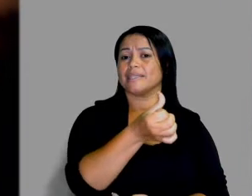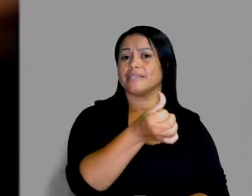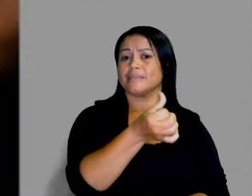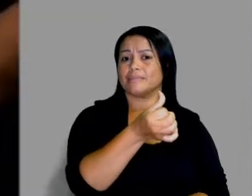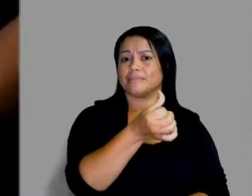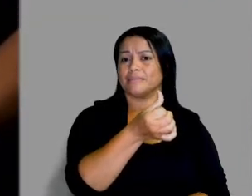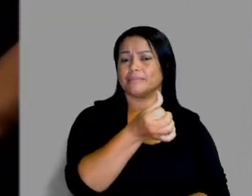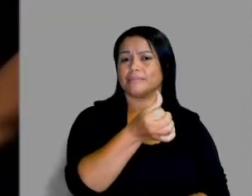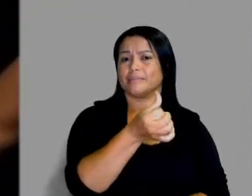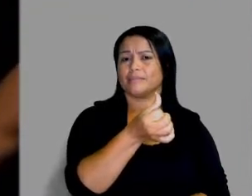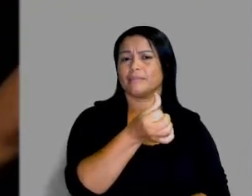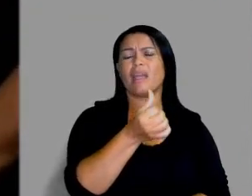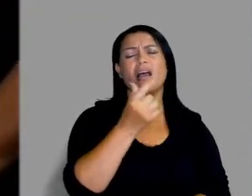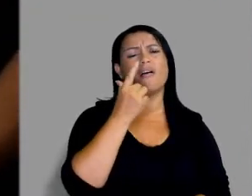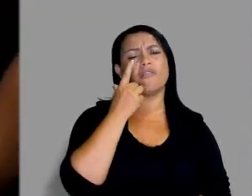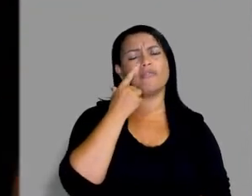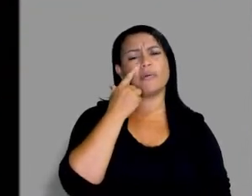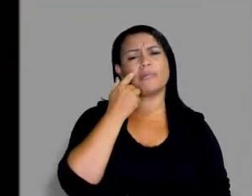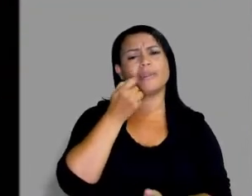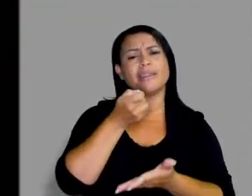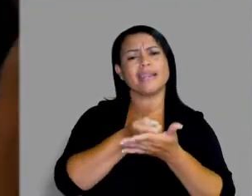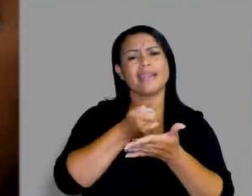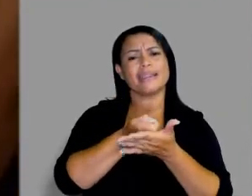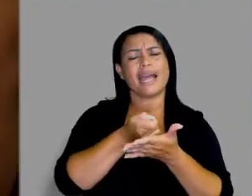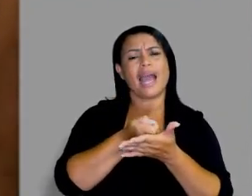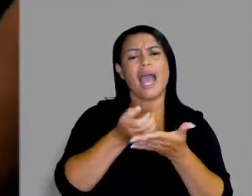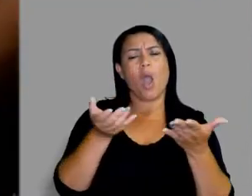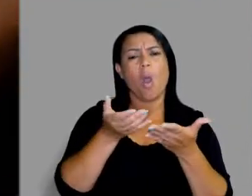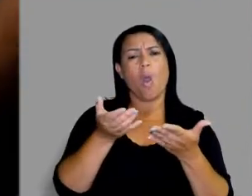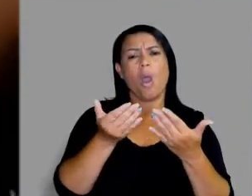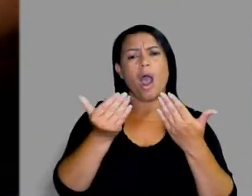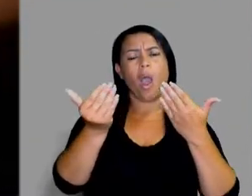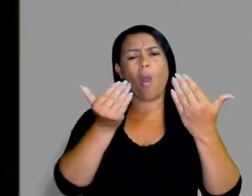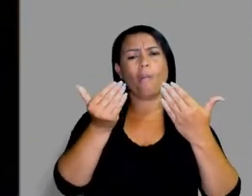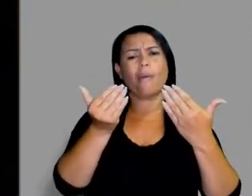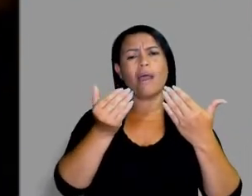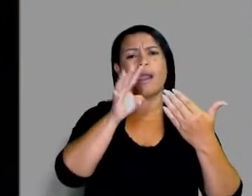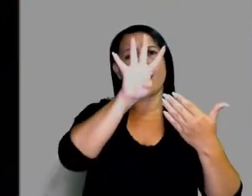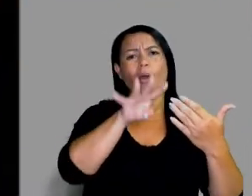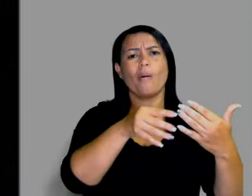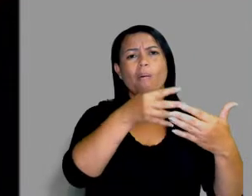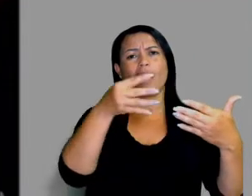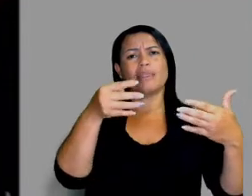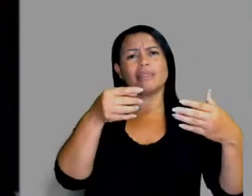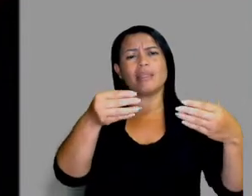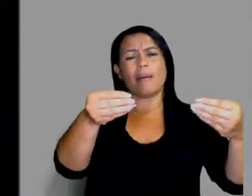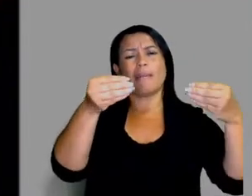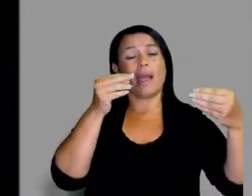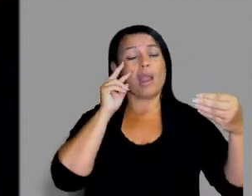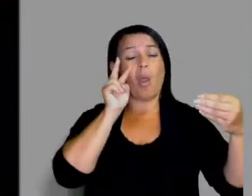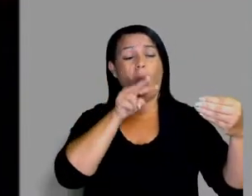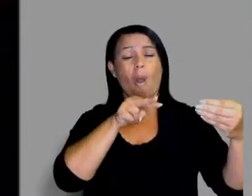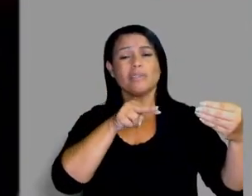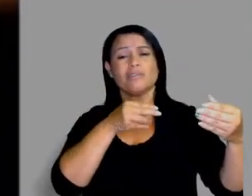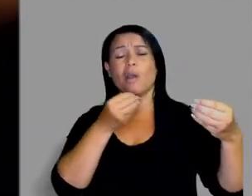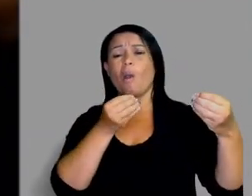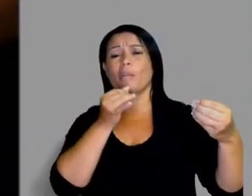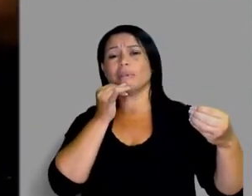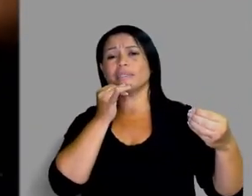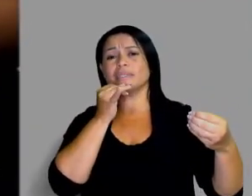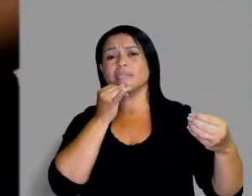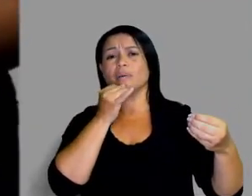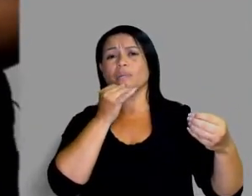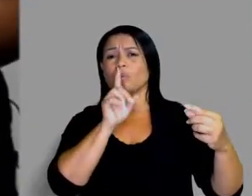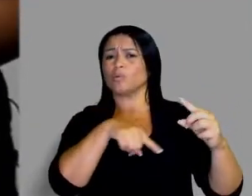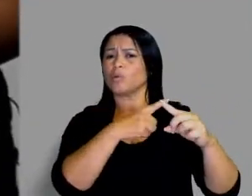84.506. Vamos tentar, com a tabelinha aqui, saber como se deu esse número. Aqui